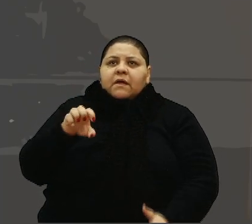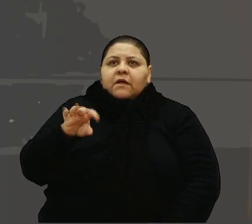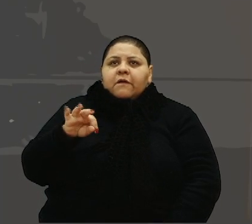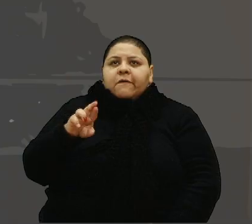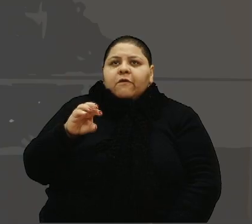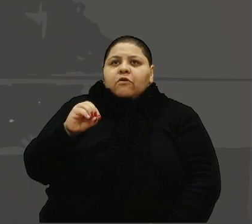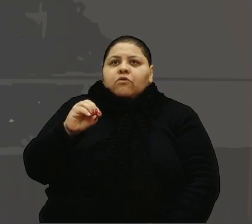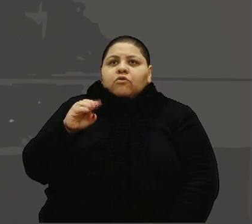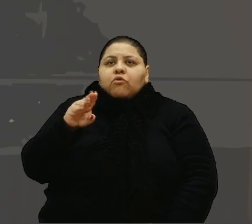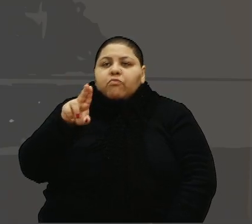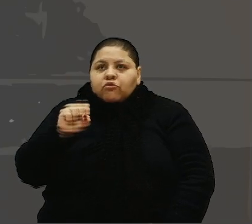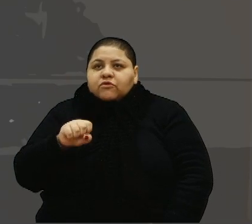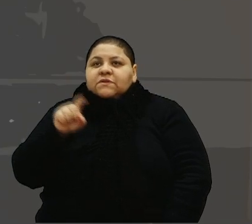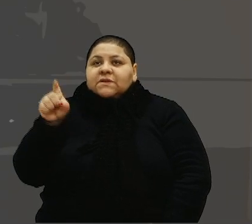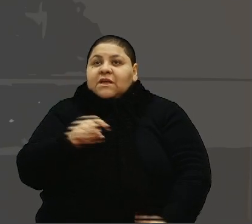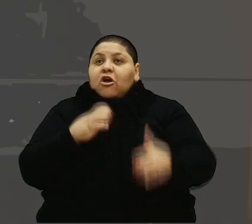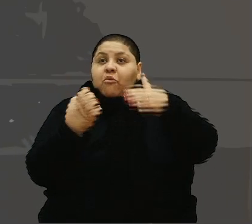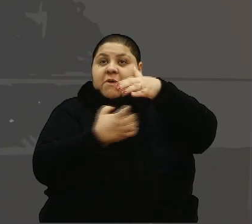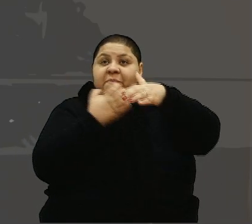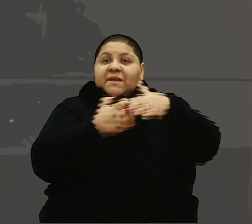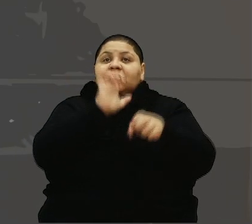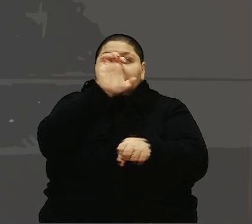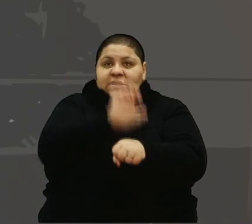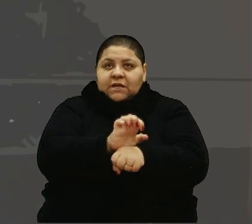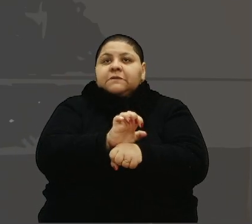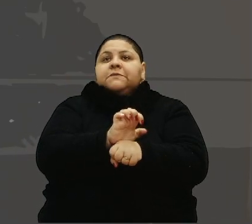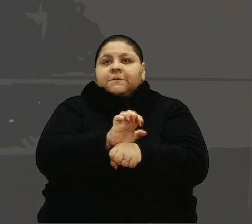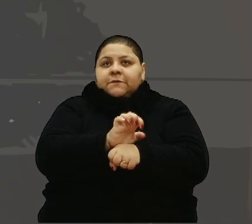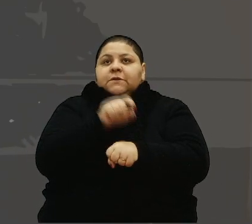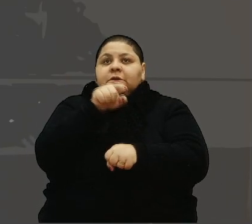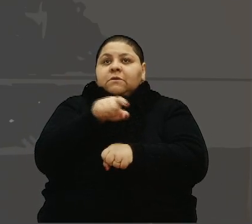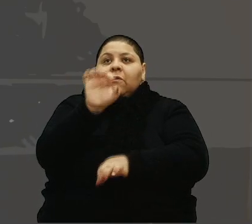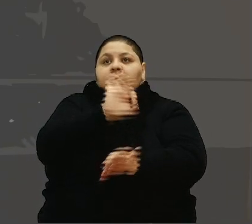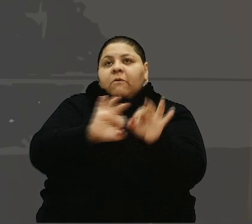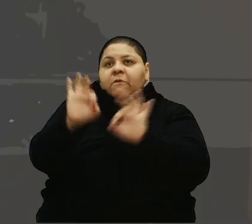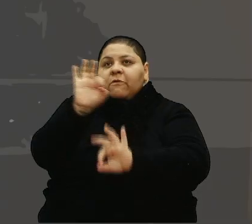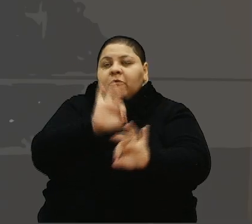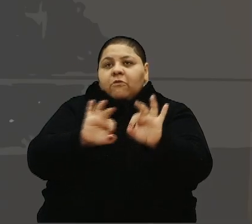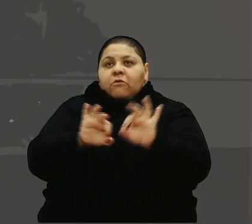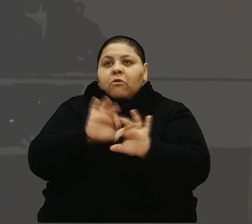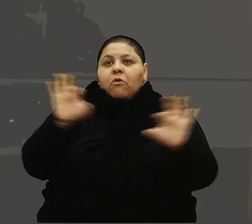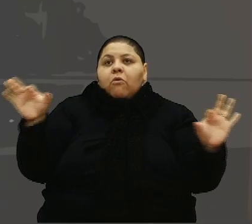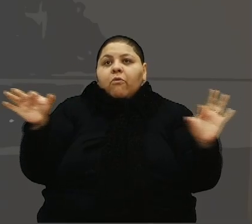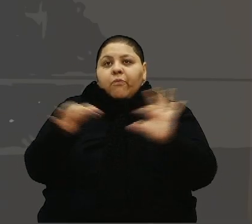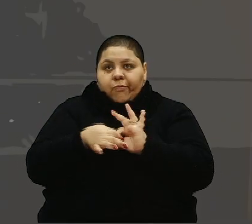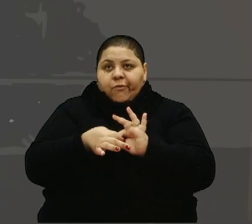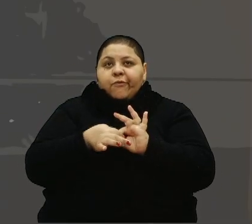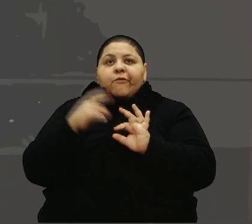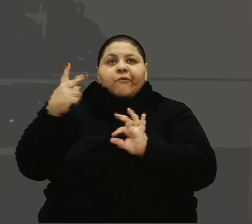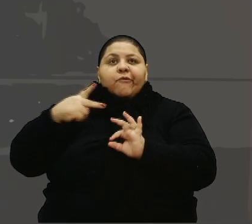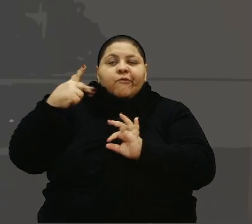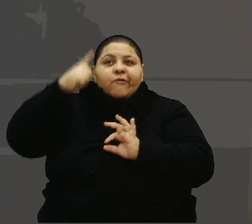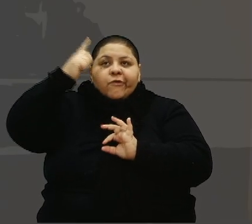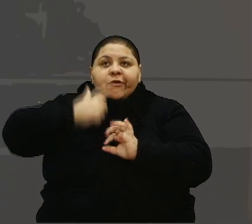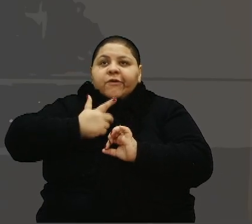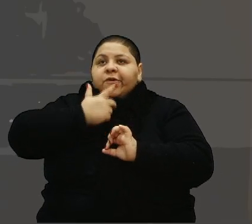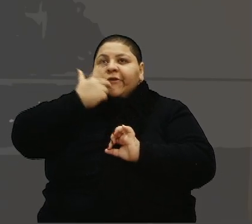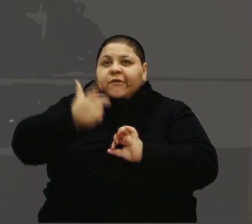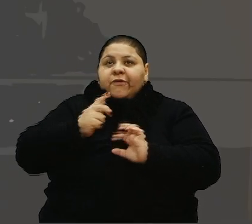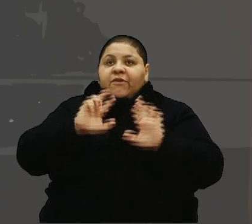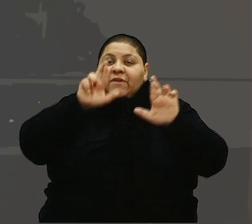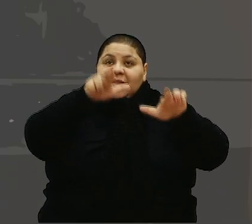empresa estatal, né. Eles formaram, então, um consórcio, e quando o vereador Lucas fala em